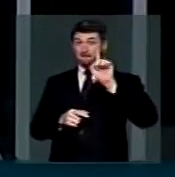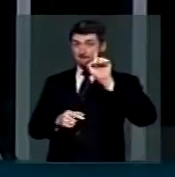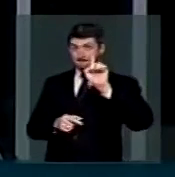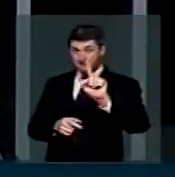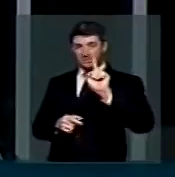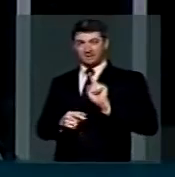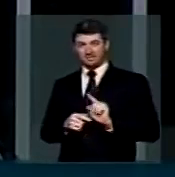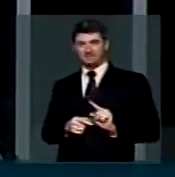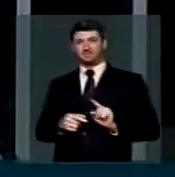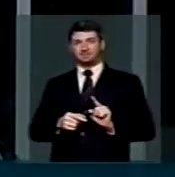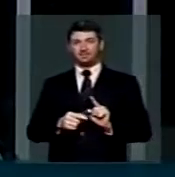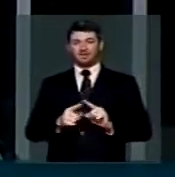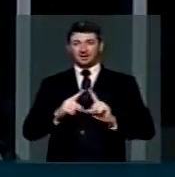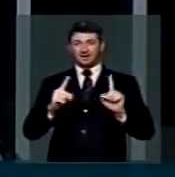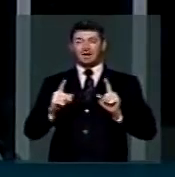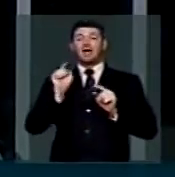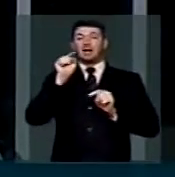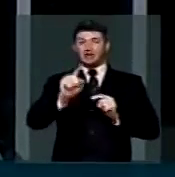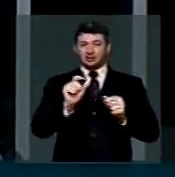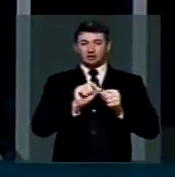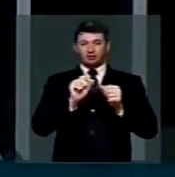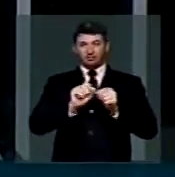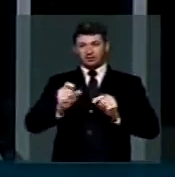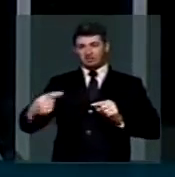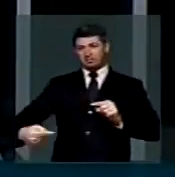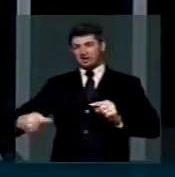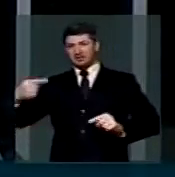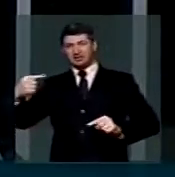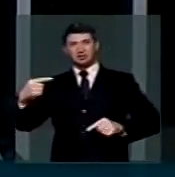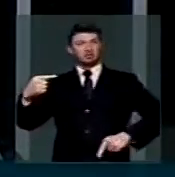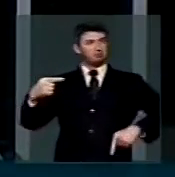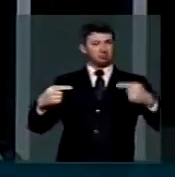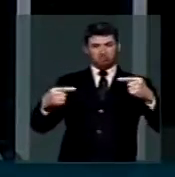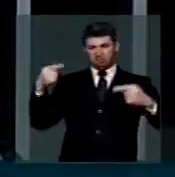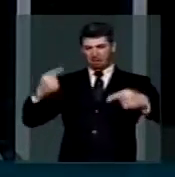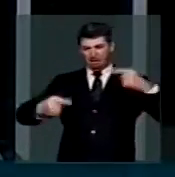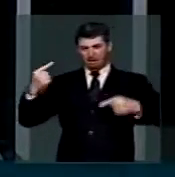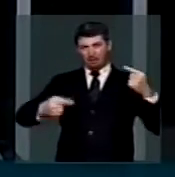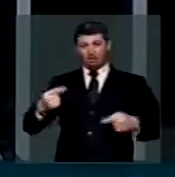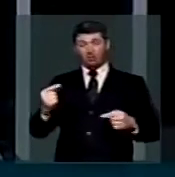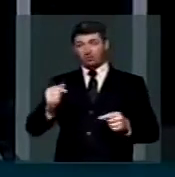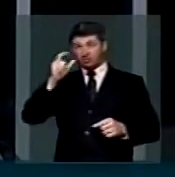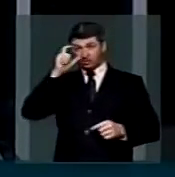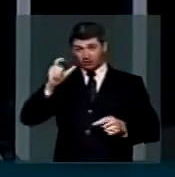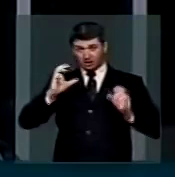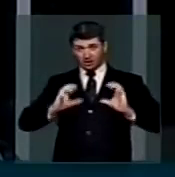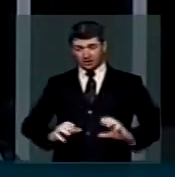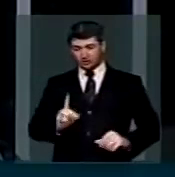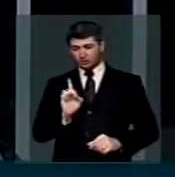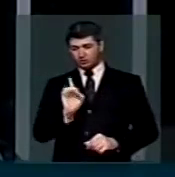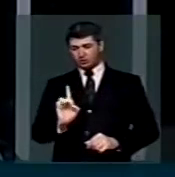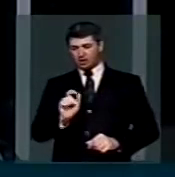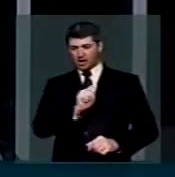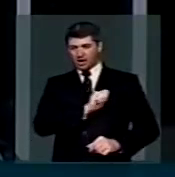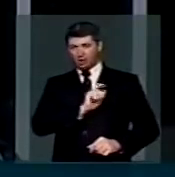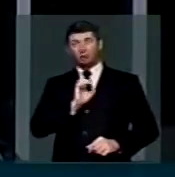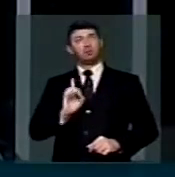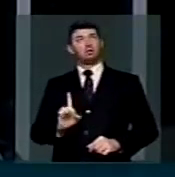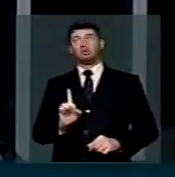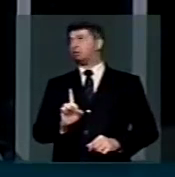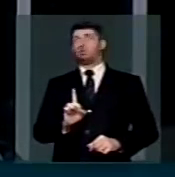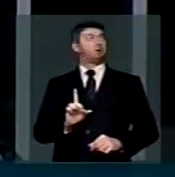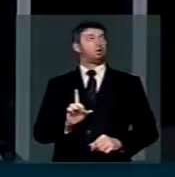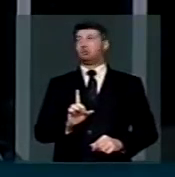senhor presidente, acabou levando a uma disputa aonde o interesse do cidadão, o interesse do aluno, está